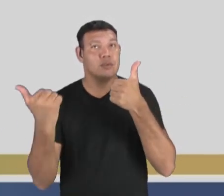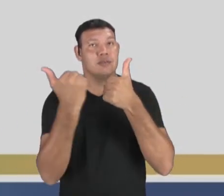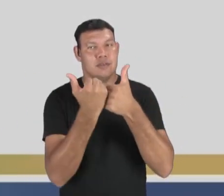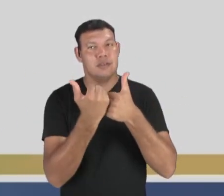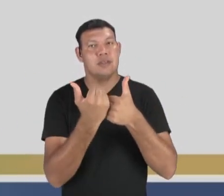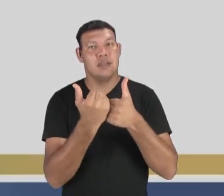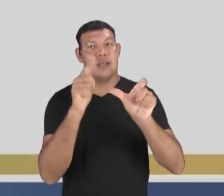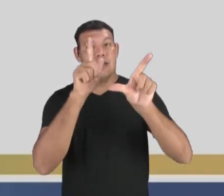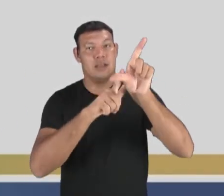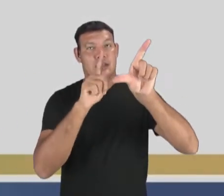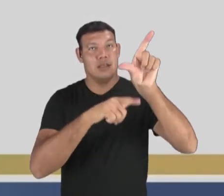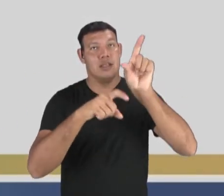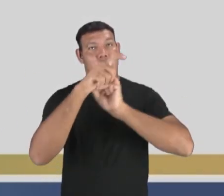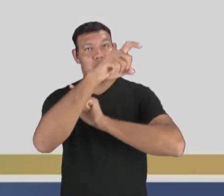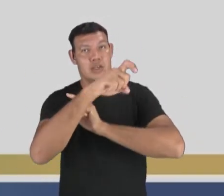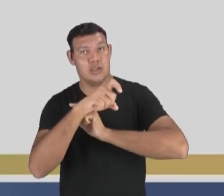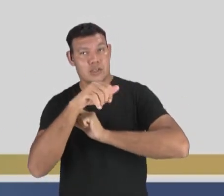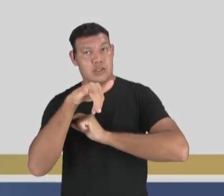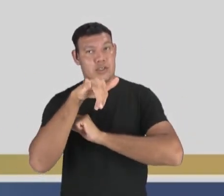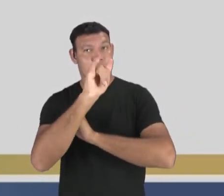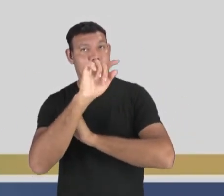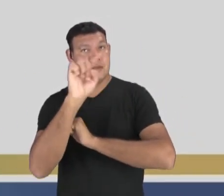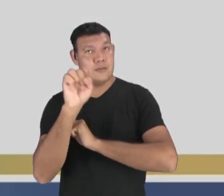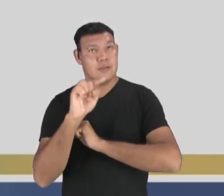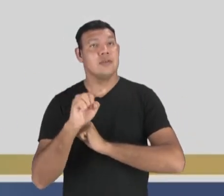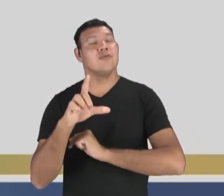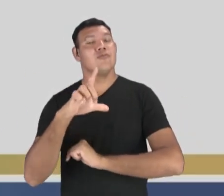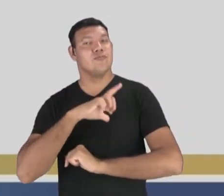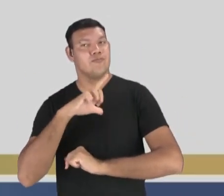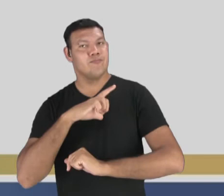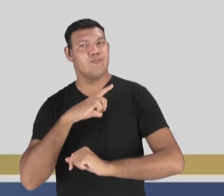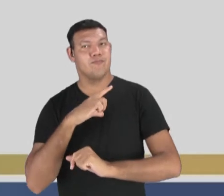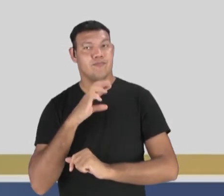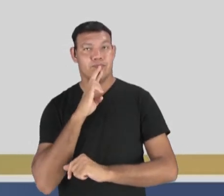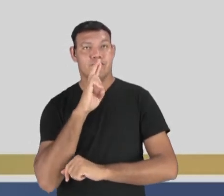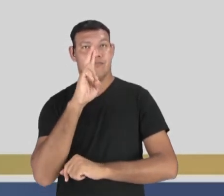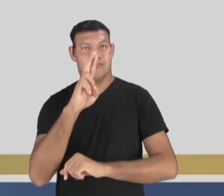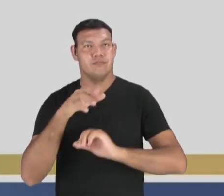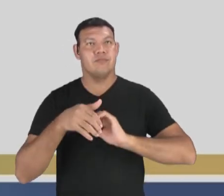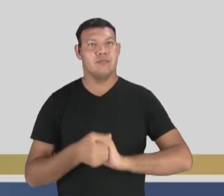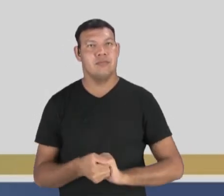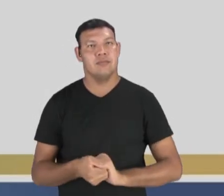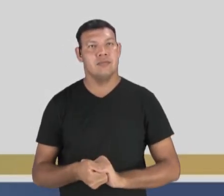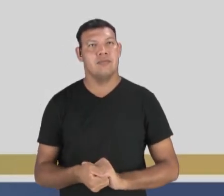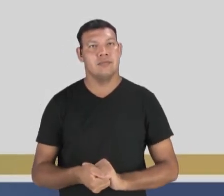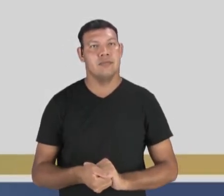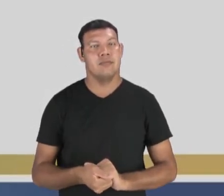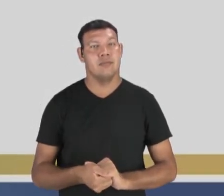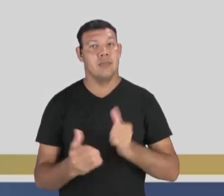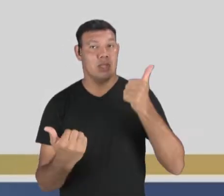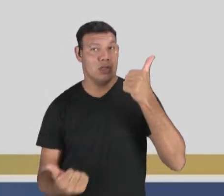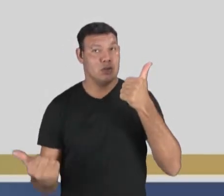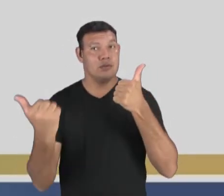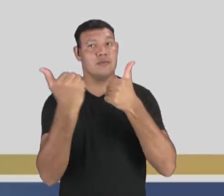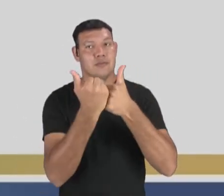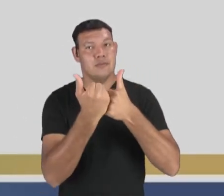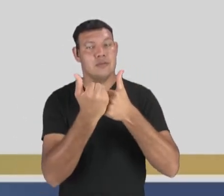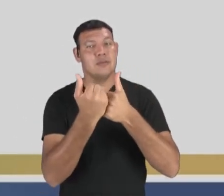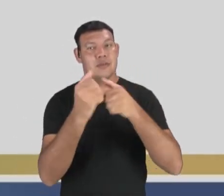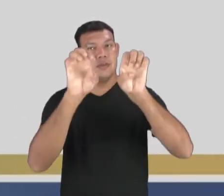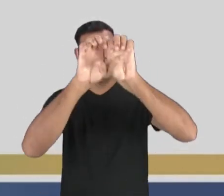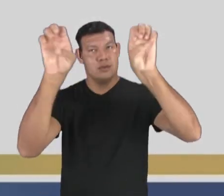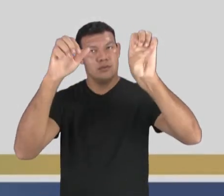o x, o y, o z, nós vamos ter a seguinte situação. Então, olha só, substituindo no